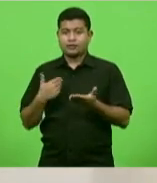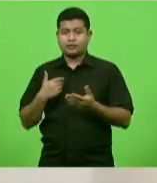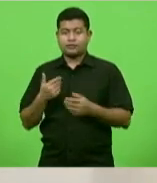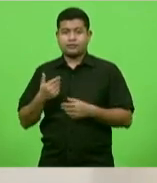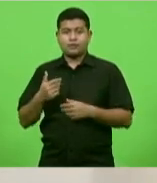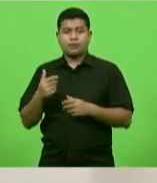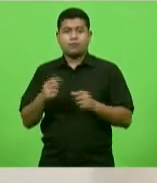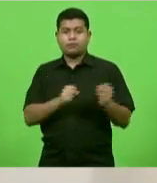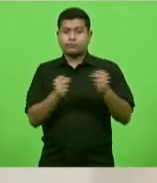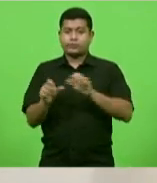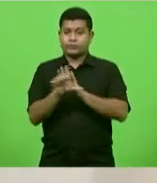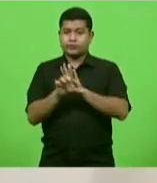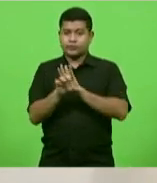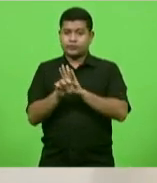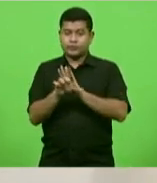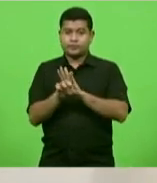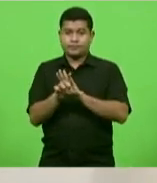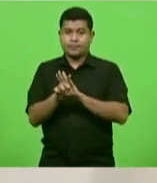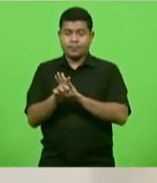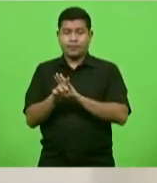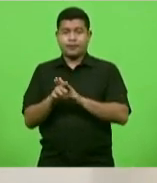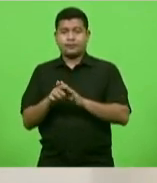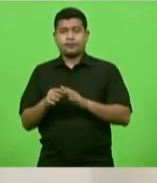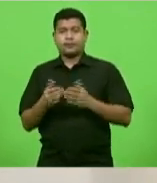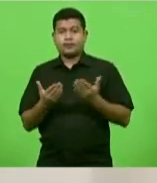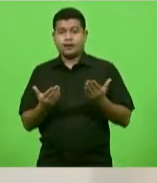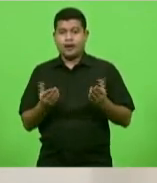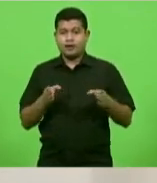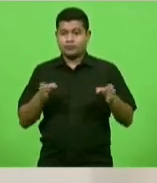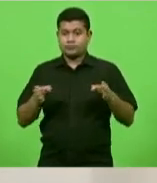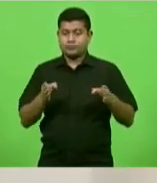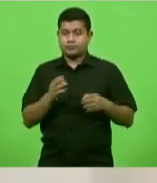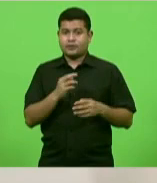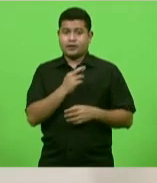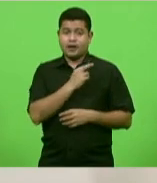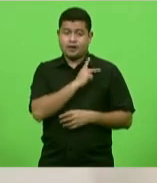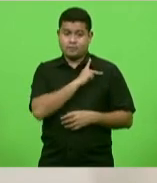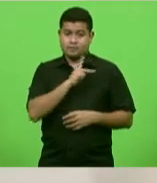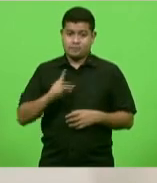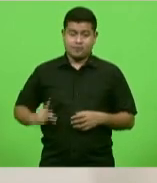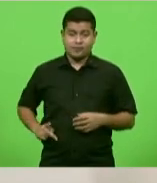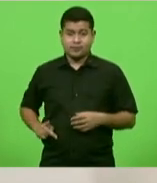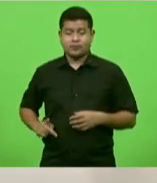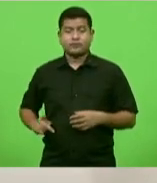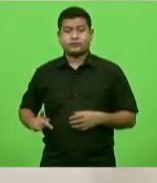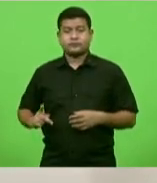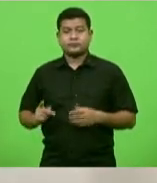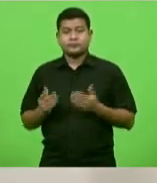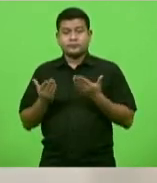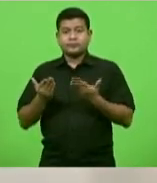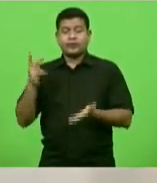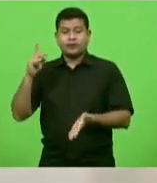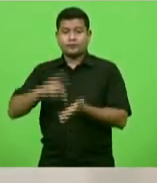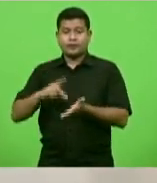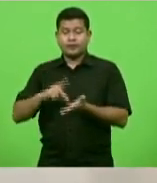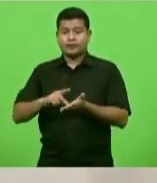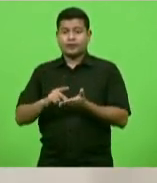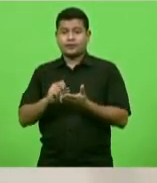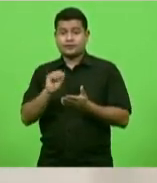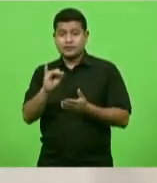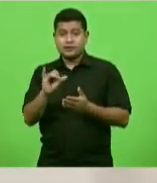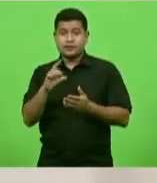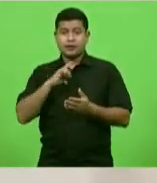Poder Legislativo em um regime presidencialista sem a real verificação fática da existência do